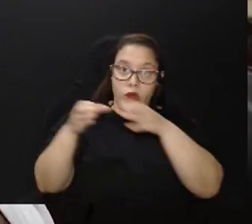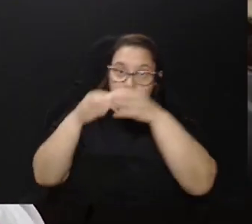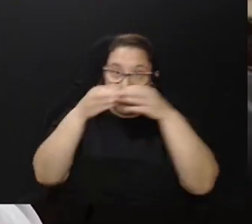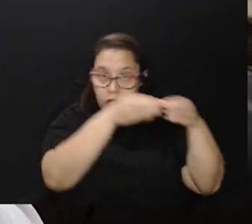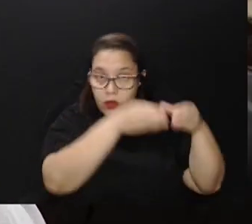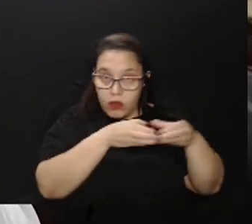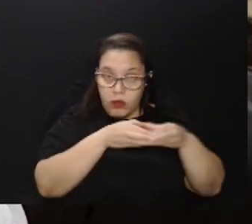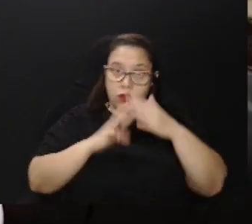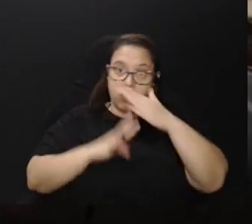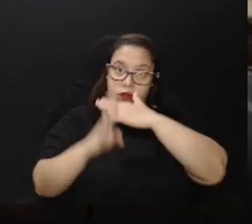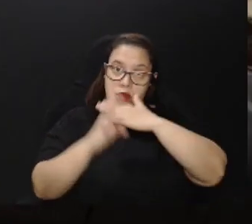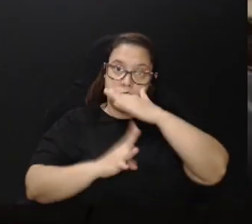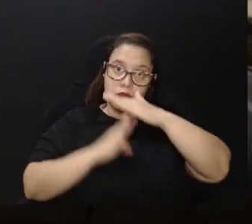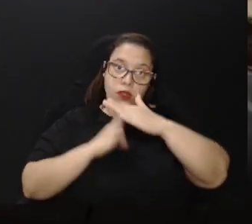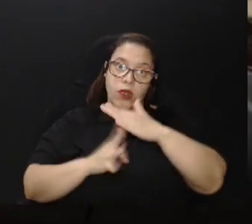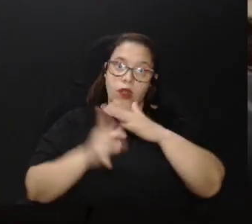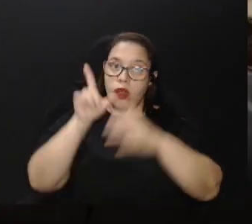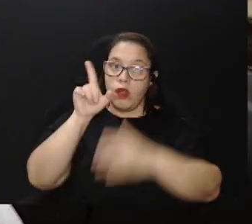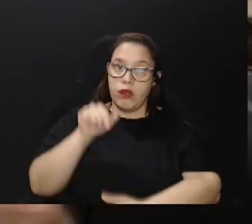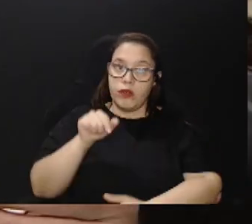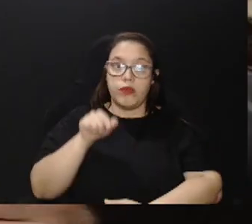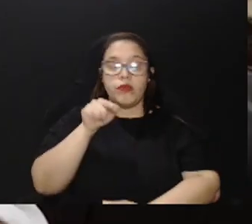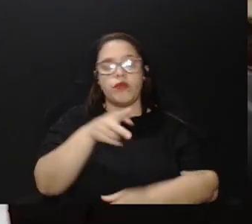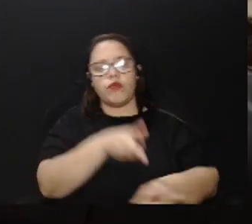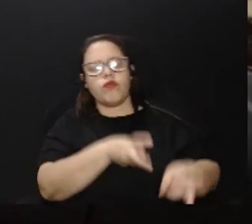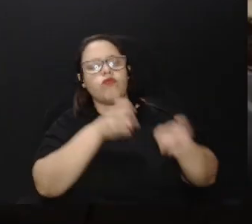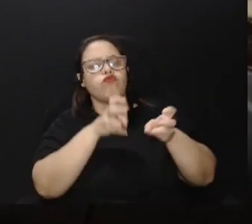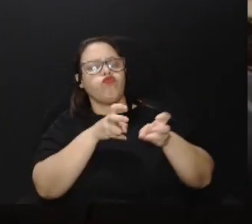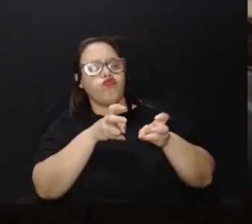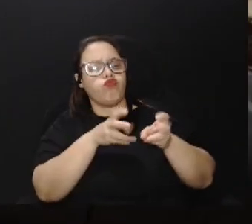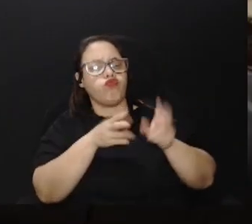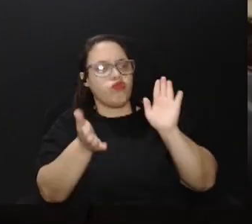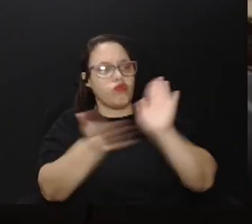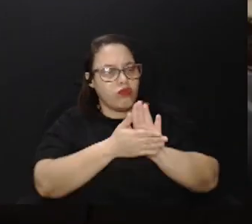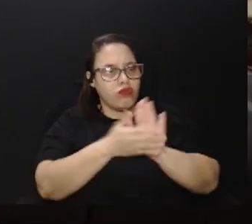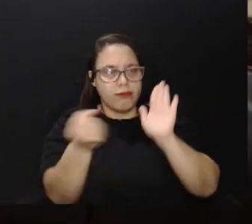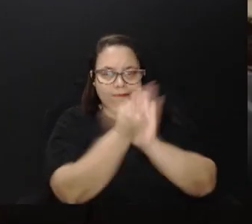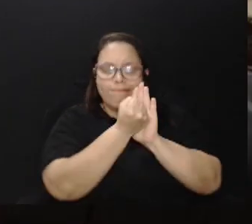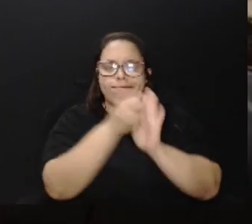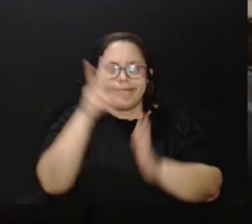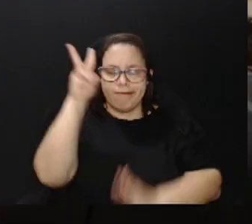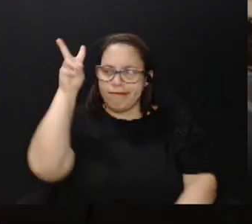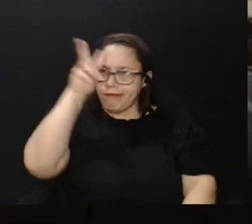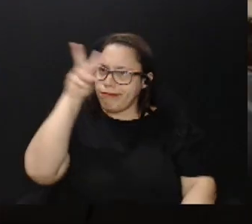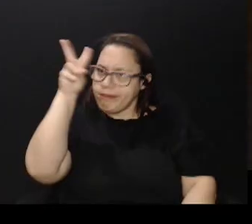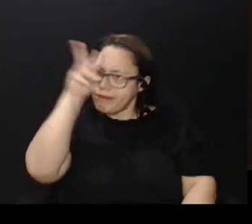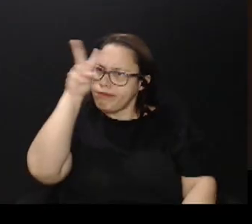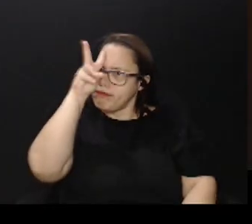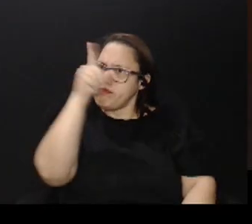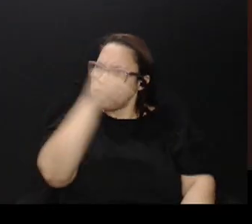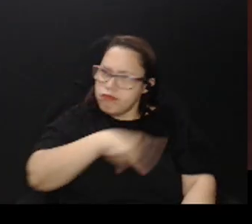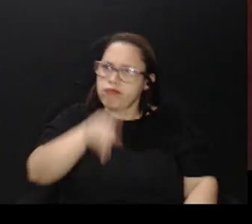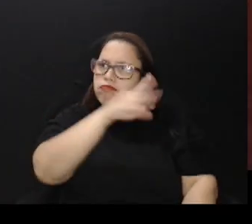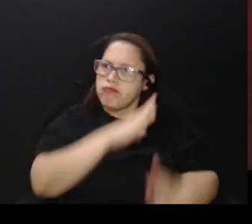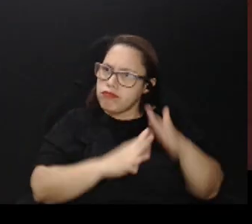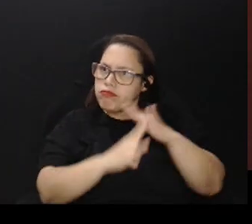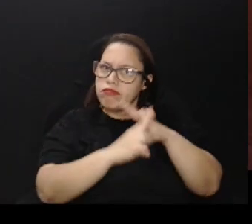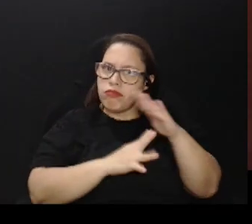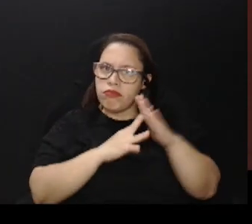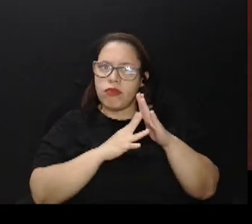é uma forma de primeiro você reconhecer e deixar cravado também na história que esses imigrantes, depois seus